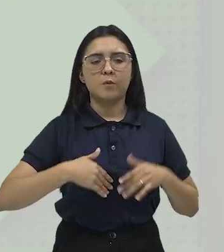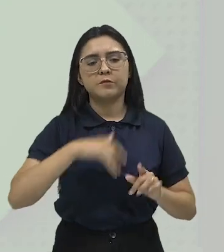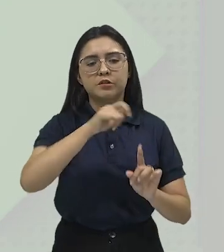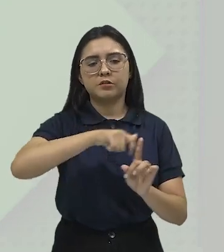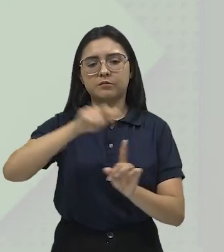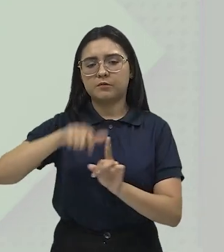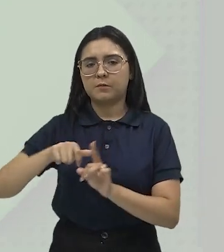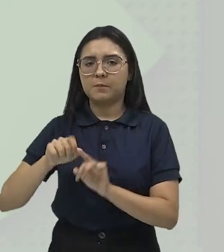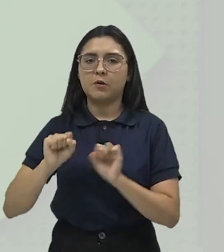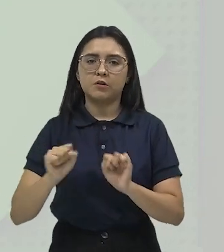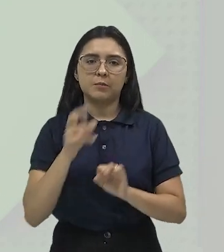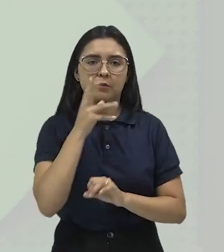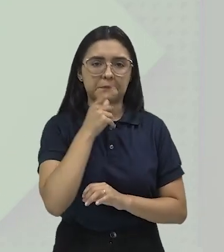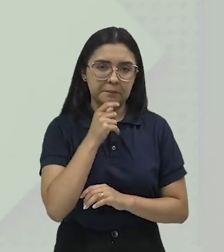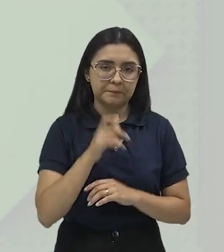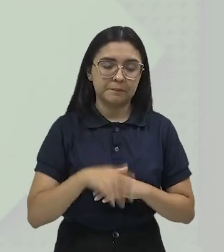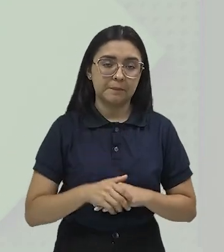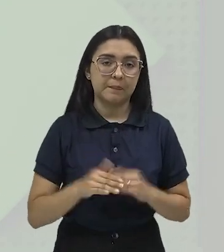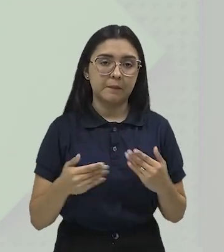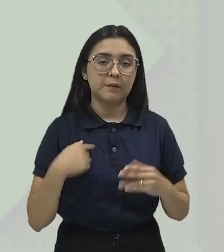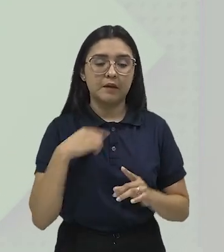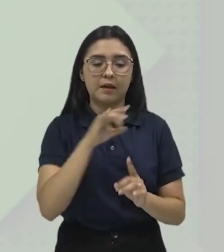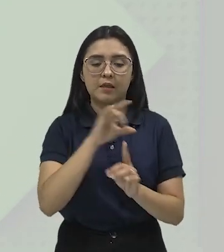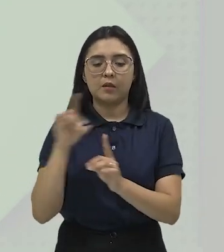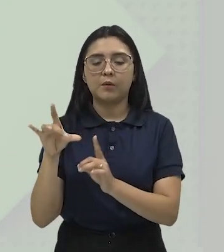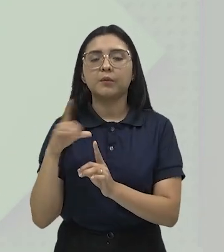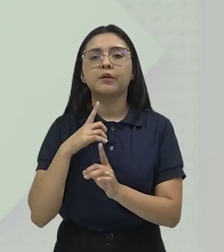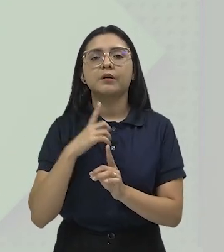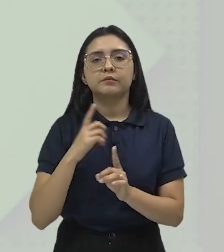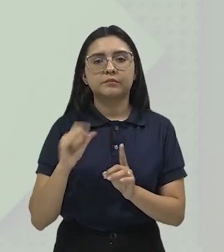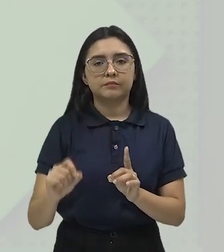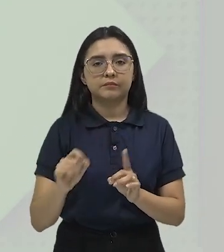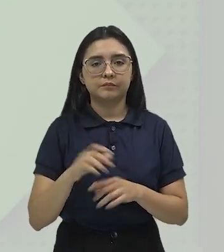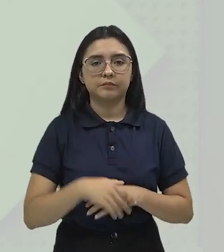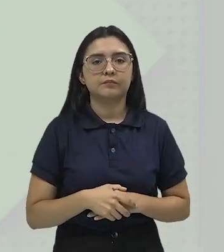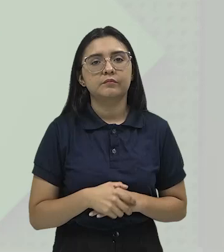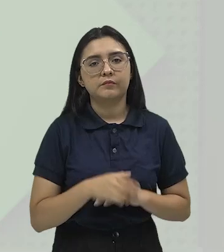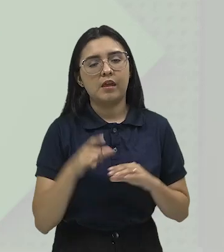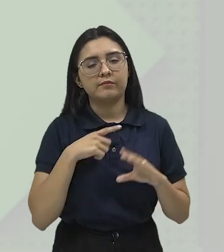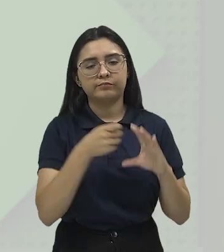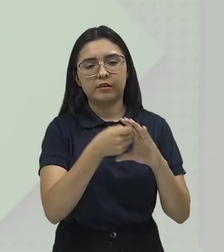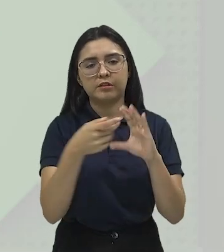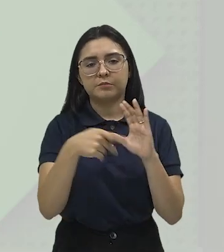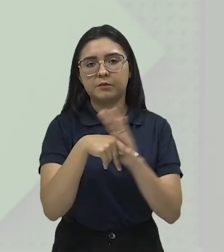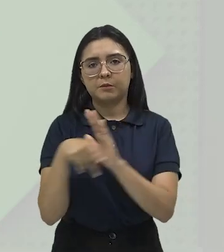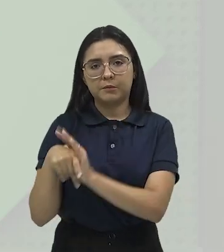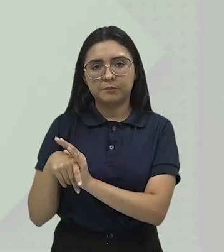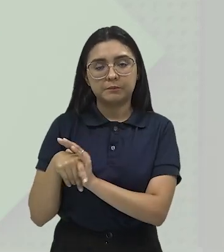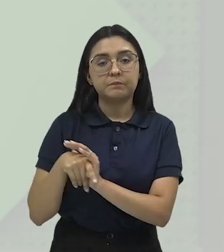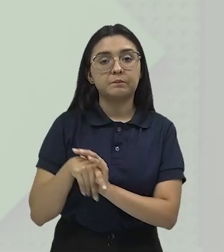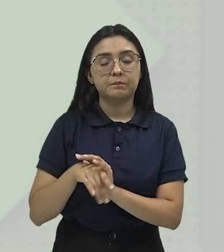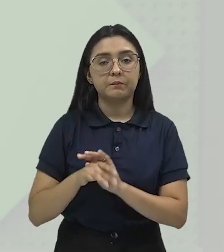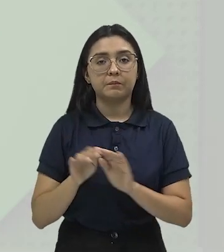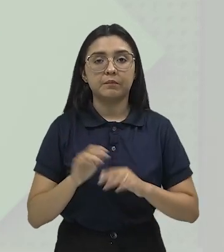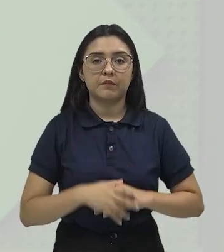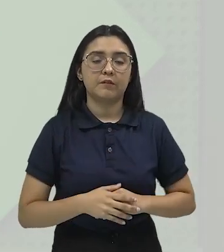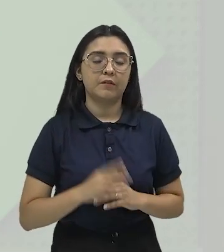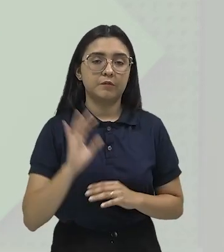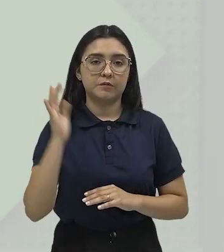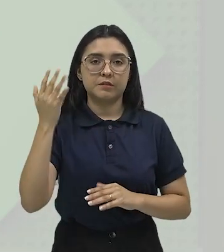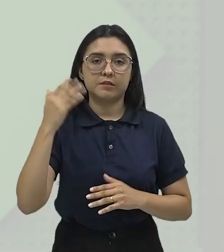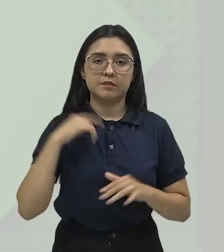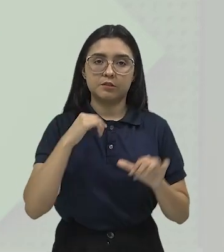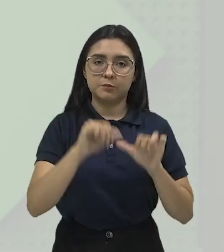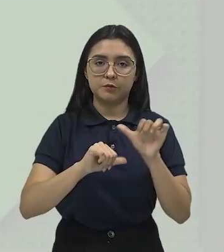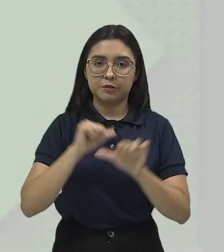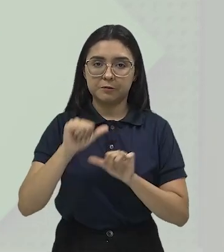pode durar um pouquinho mais, porque cada um, vai ser ali de uma maneira bem individual que vai acontecer todos esses